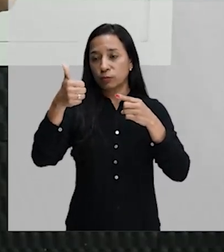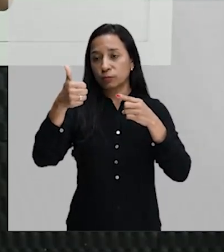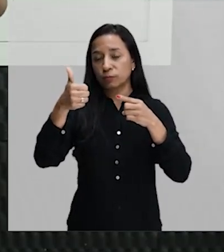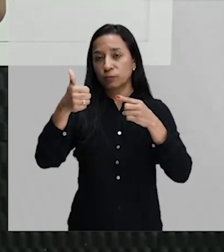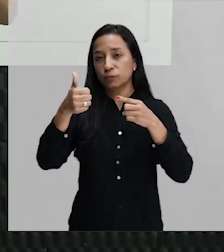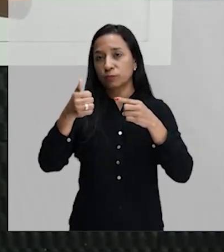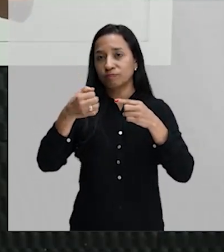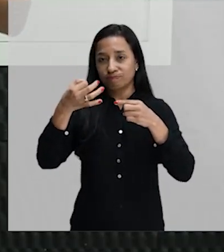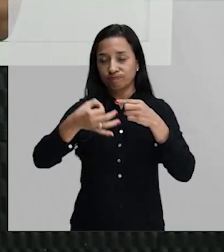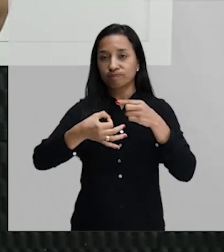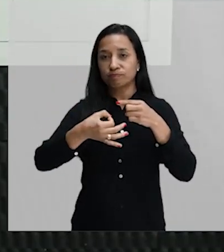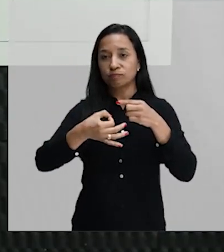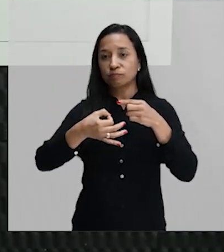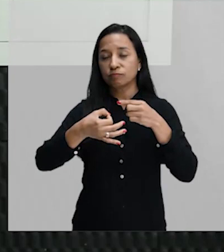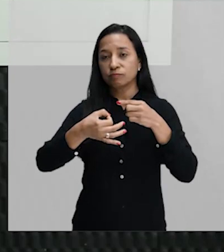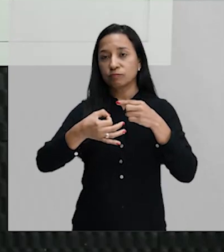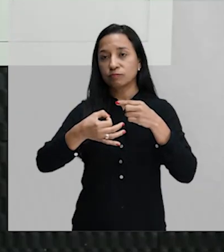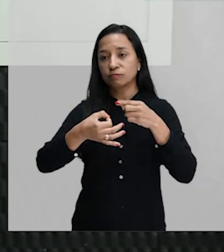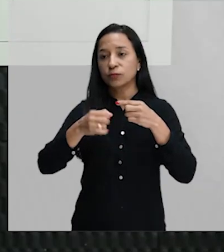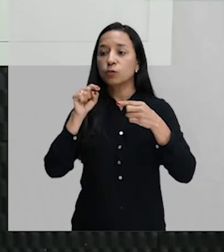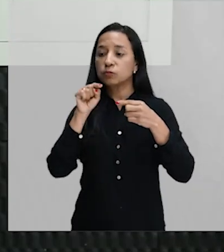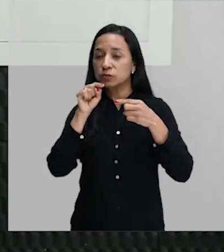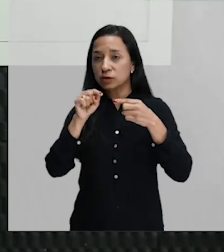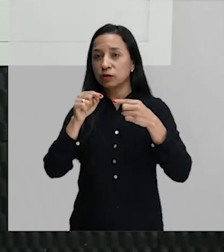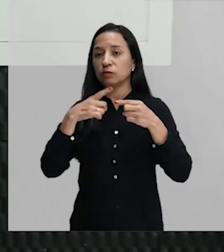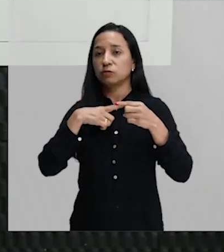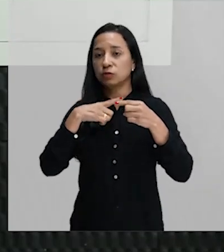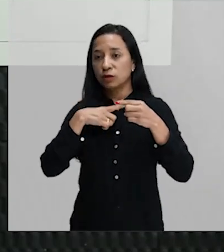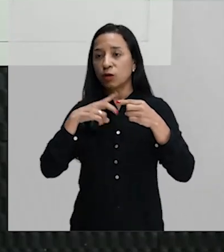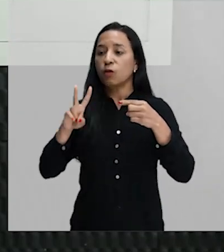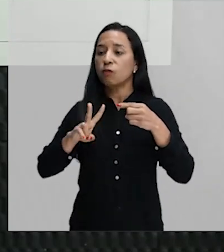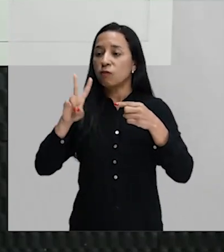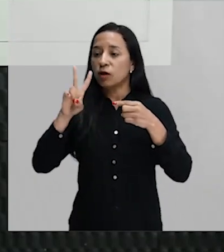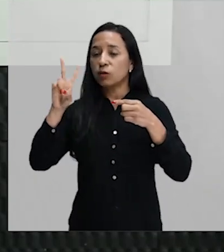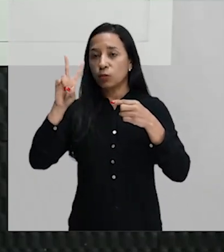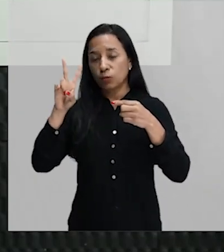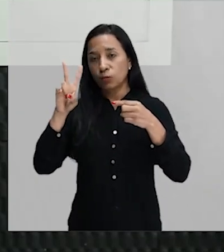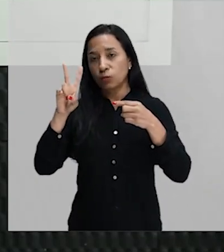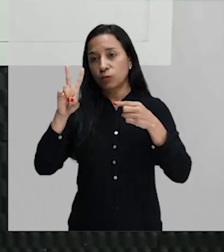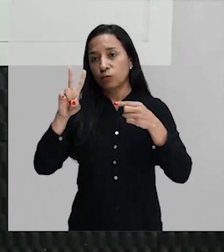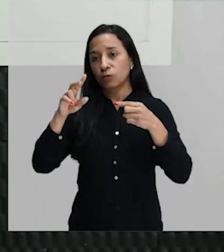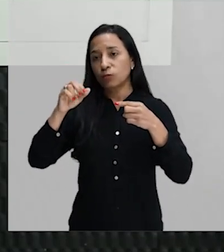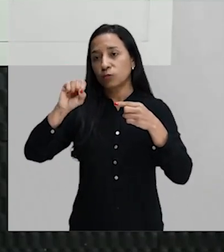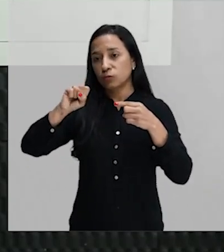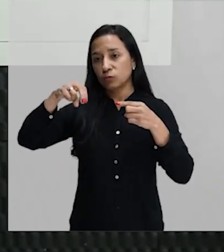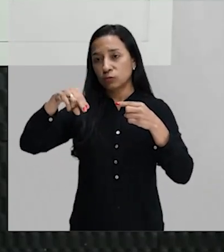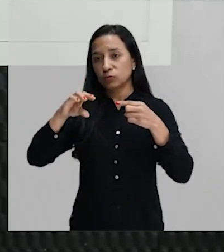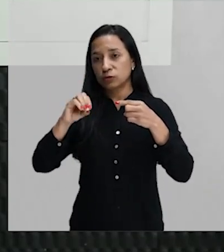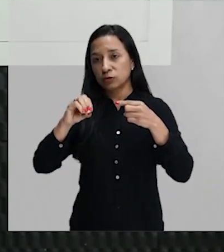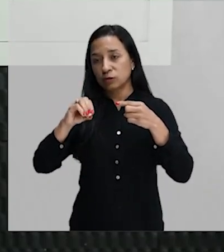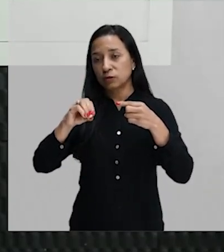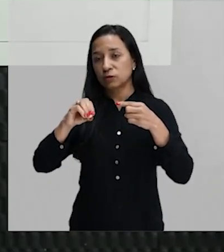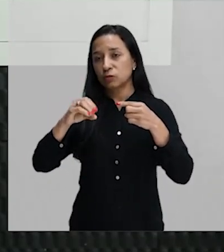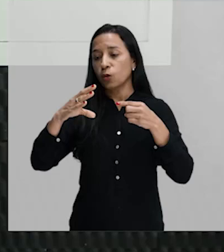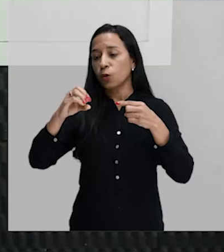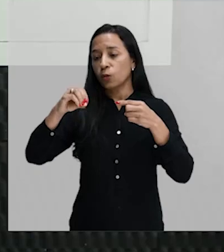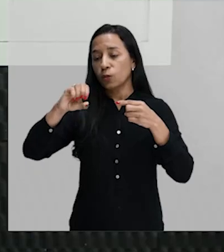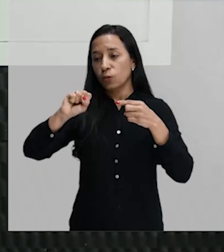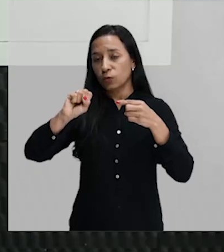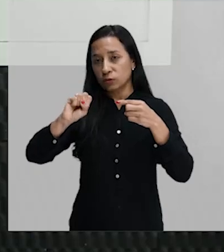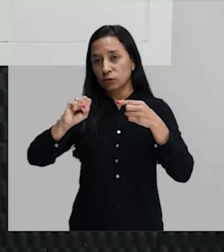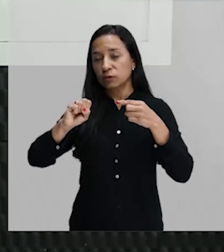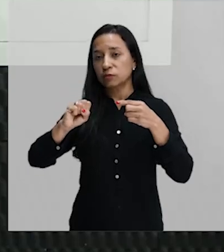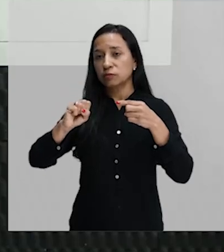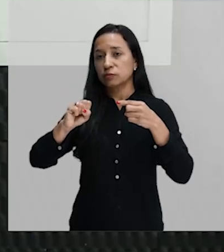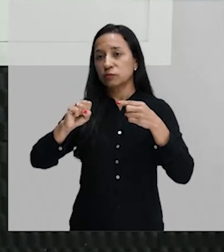certo? E esses arcos terão o mesmo valor do seno, do cosseno e tangente do que os